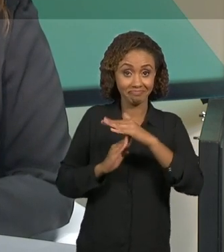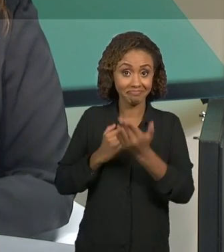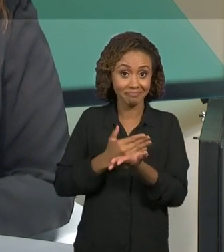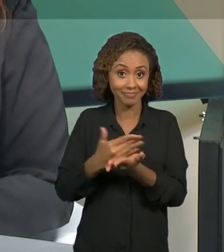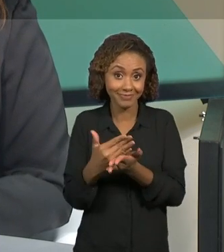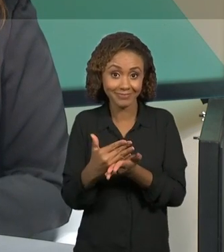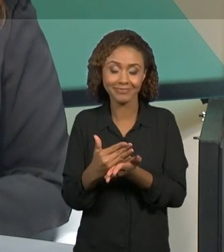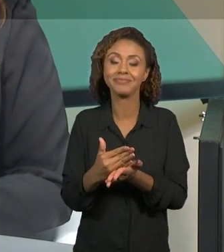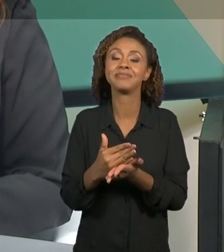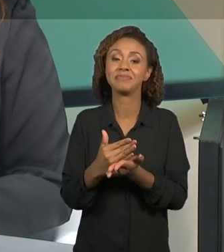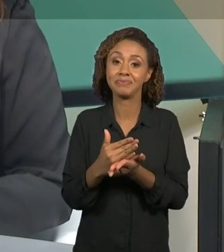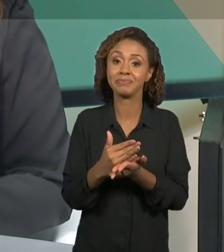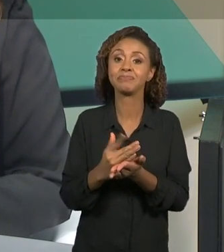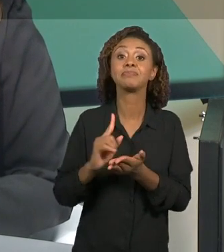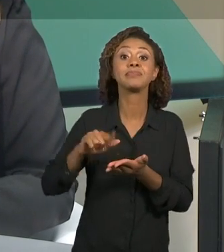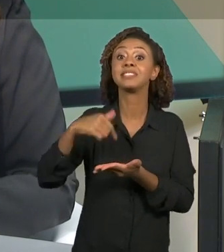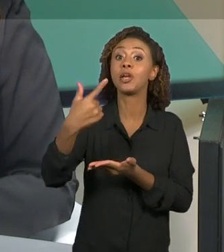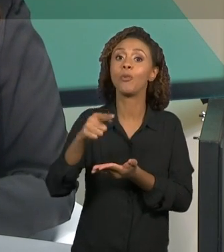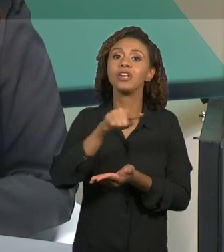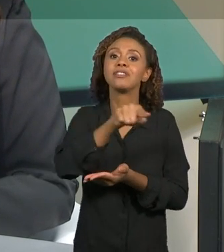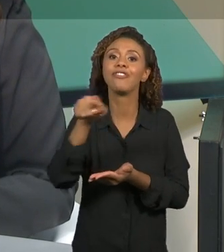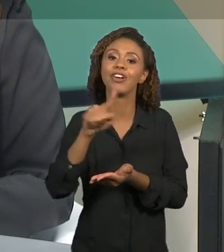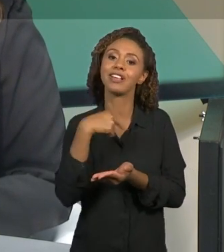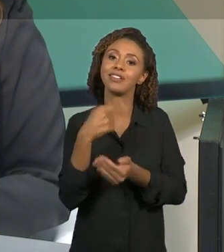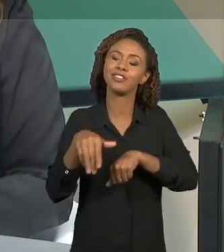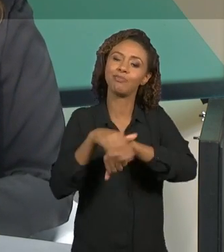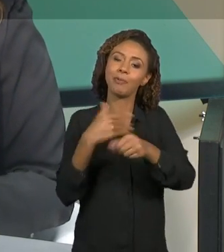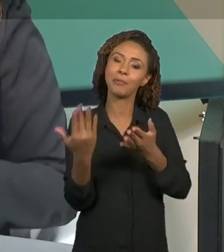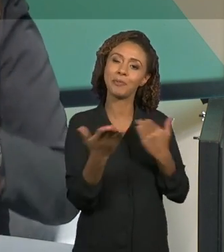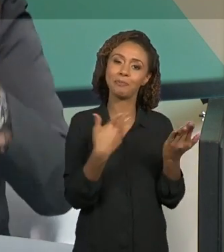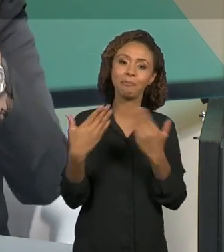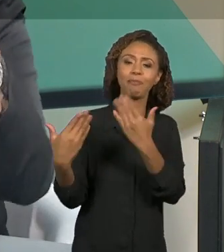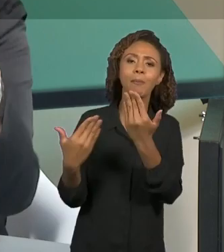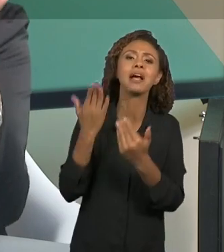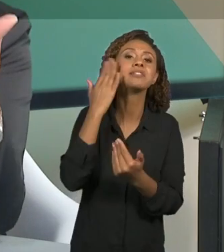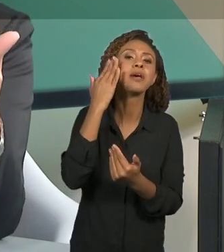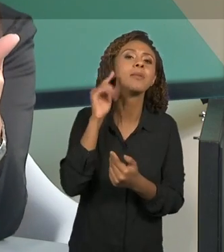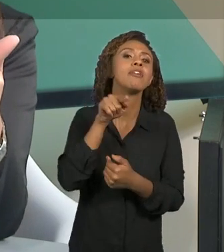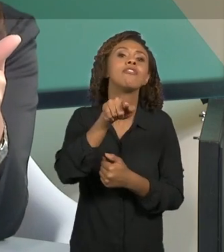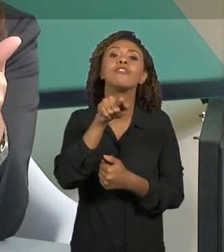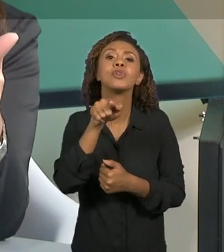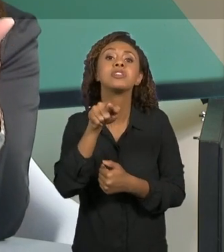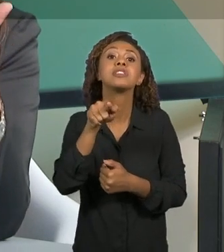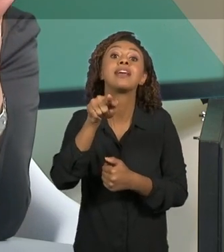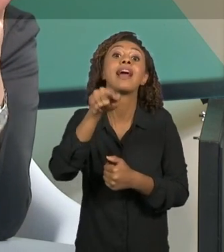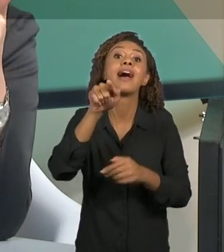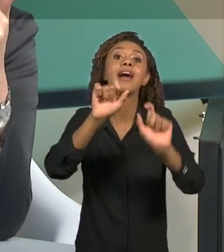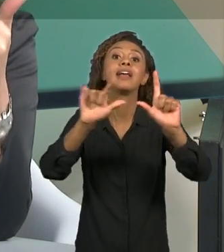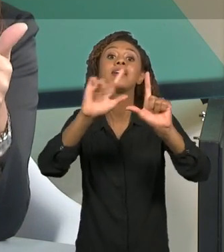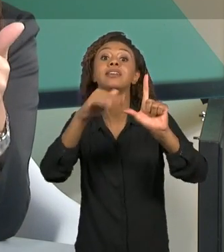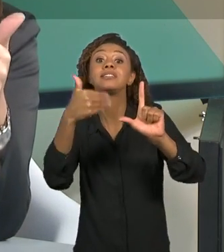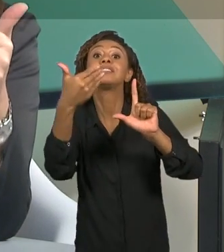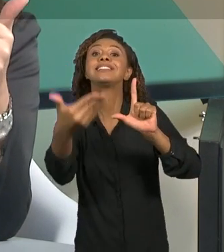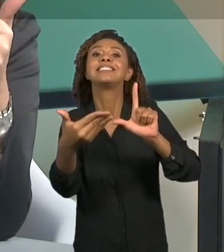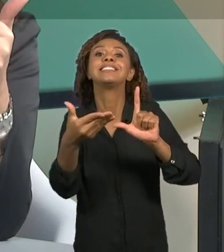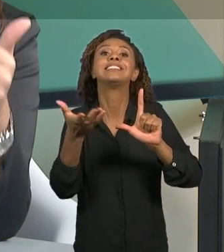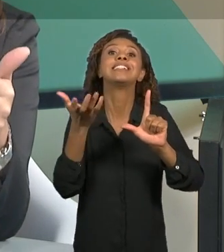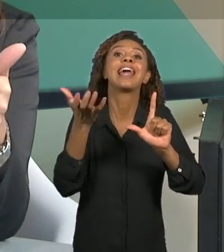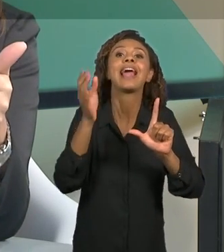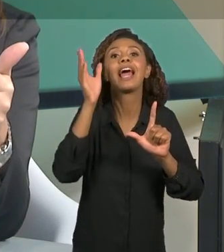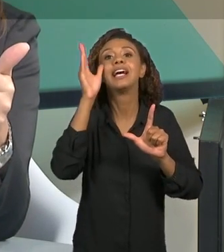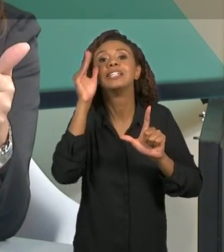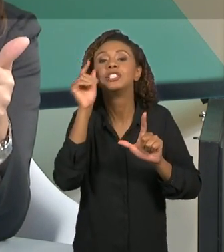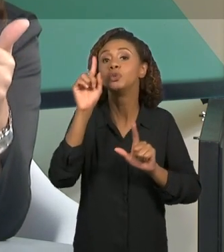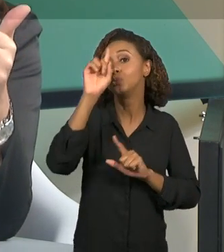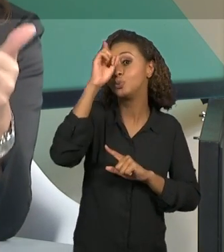e aí nós vamos conversar com vocês é o momento de entender o que você do outro lado gostaria de saber mais quais